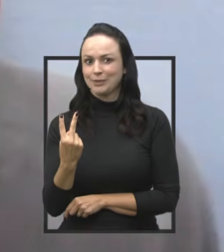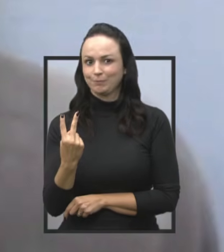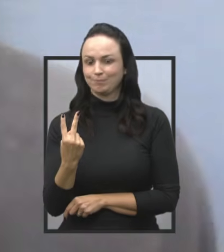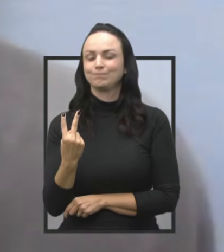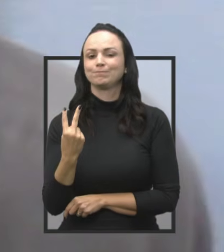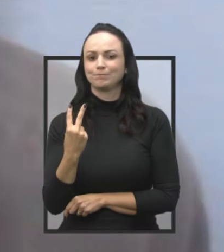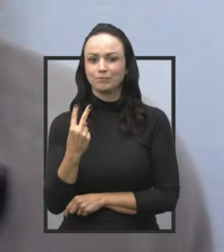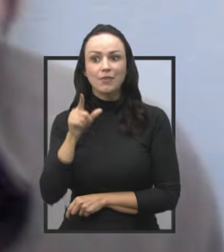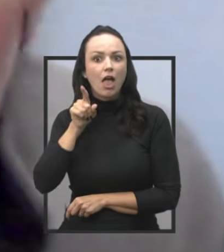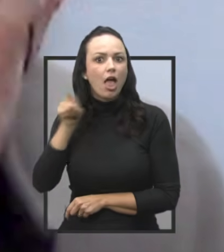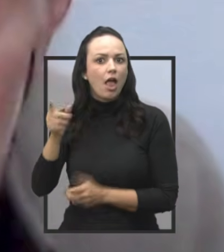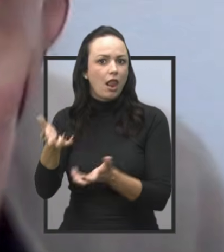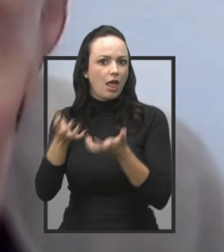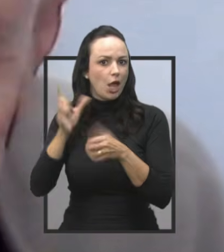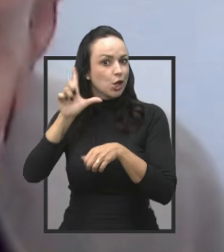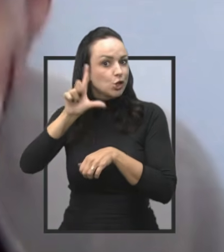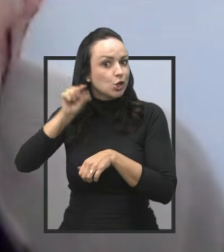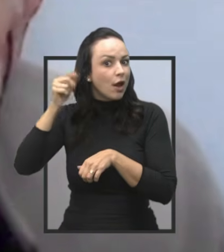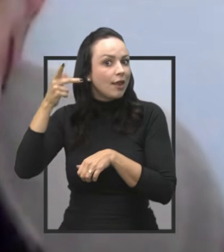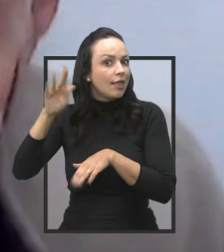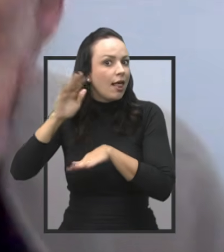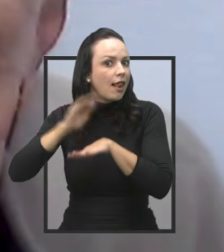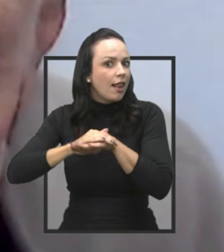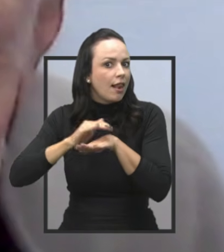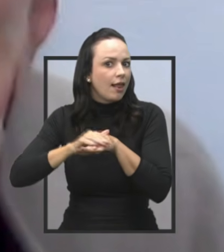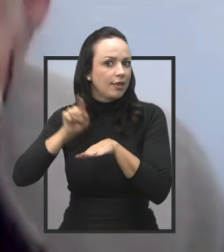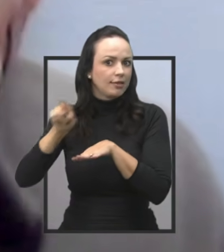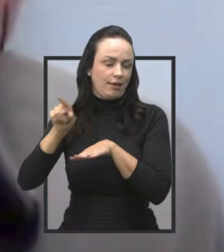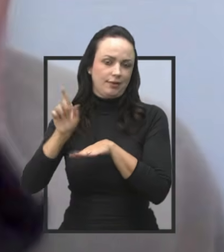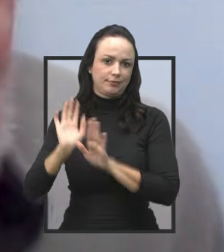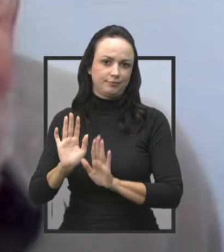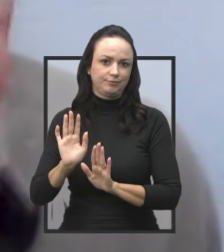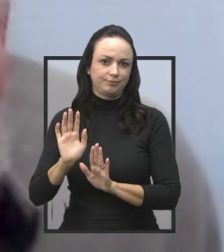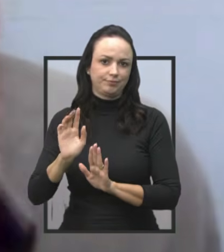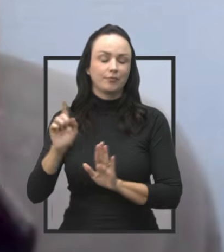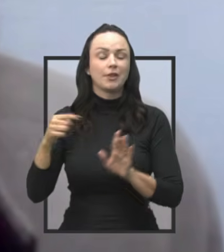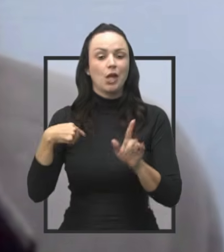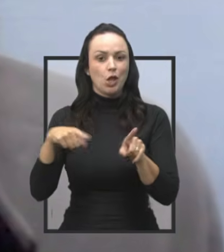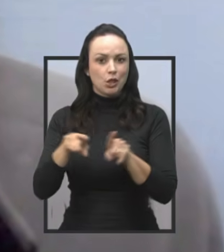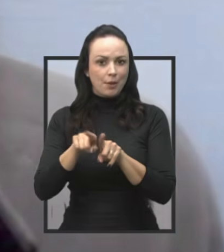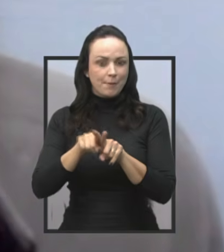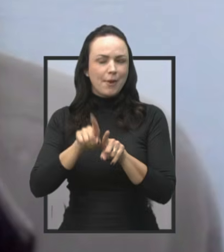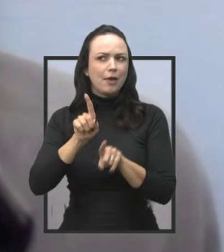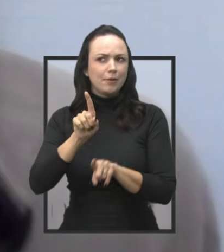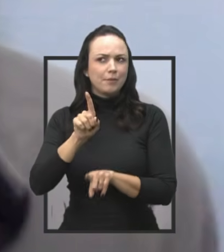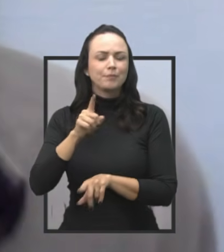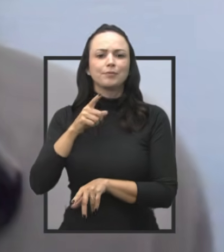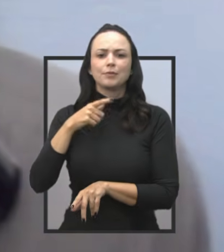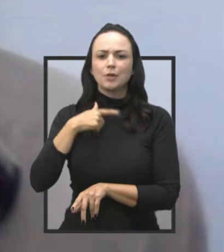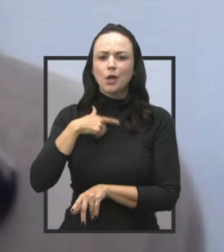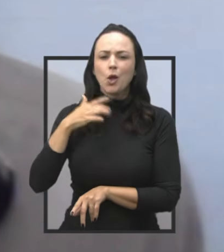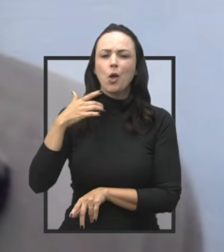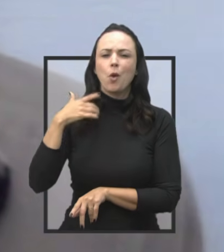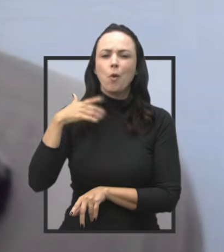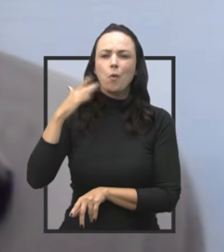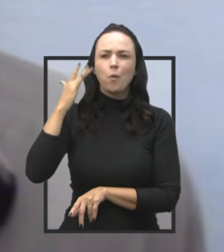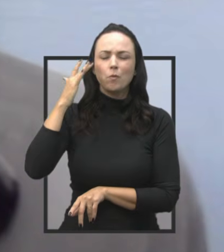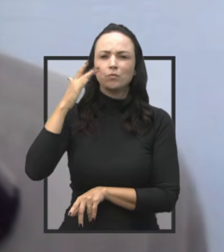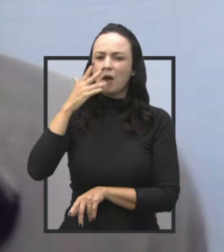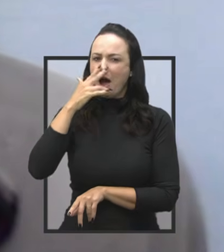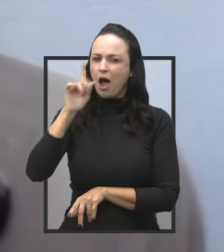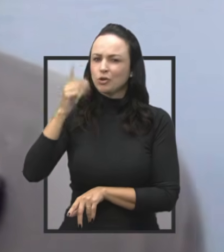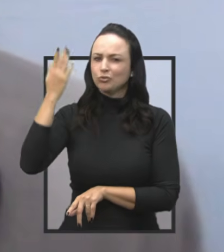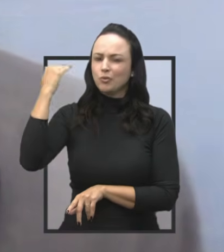1962. Foi uma escolha dele, foi uma opção dele. Eu até posso falar a você que eu acho que